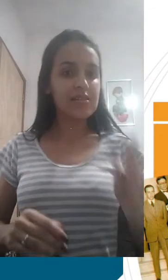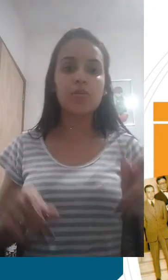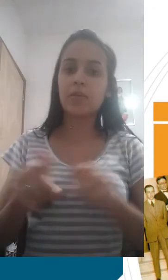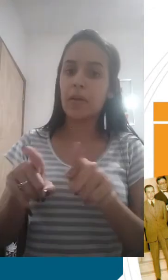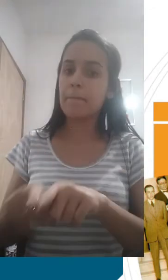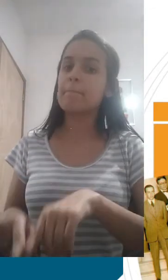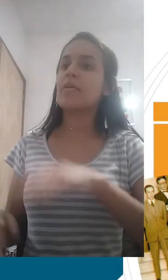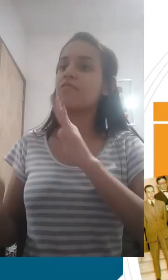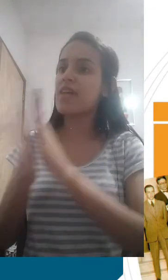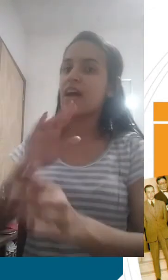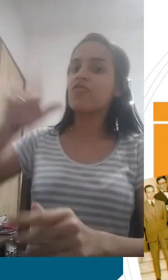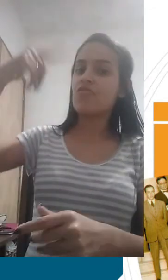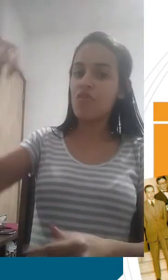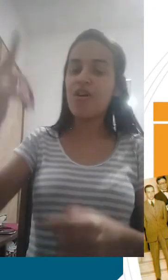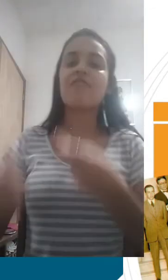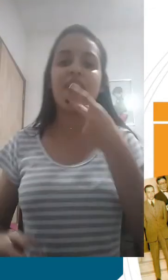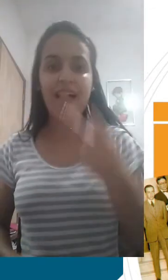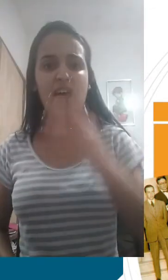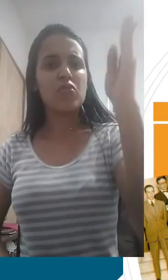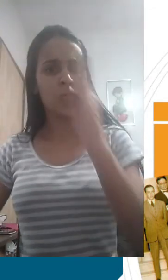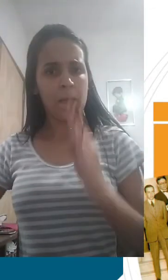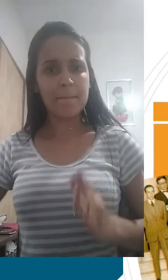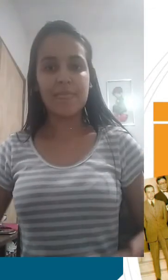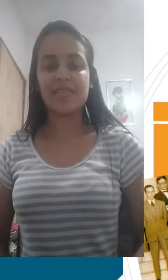brasileiro, escreviam manifestos.